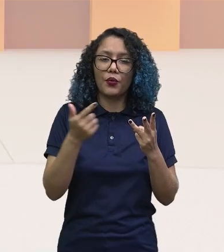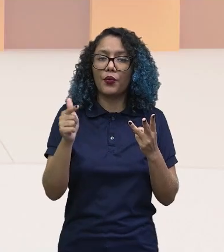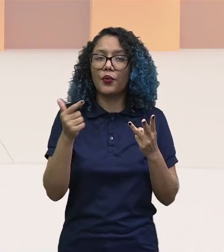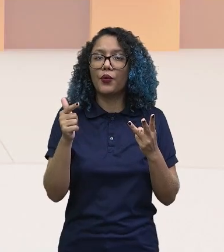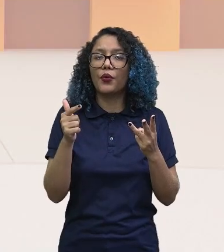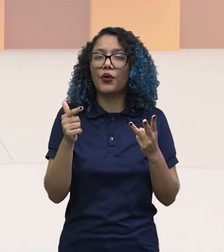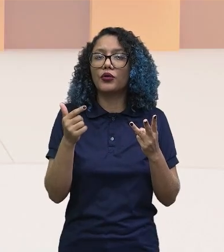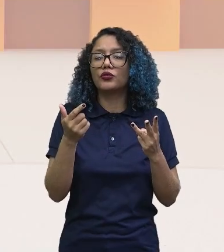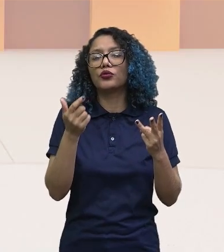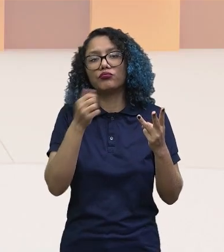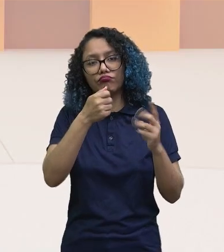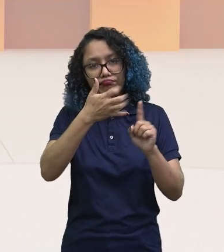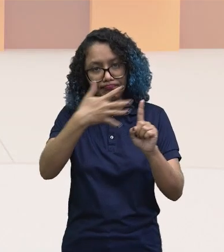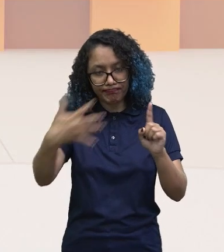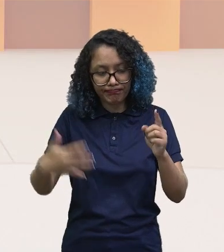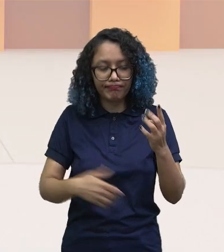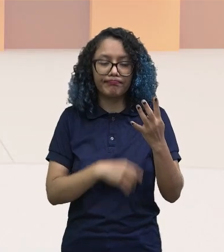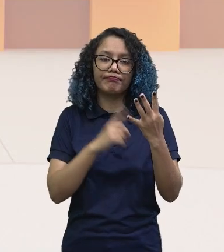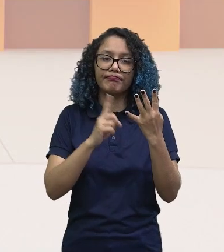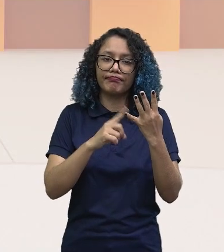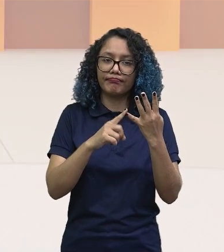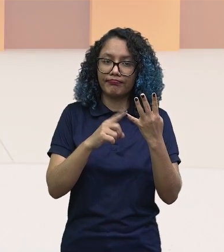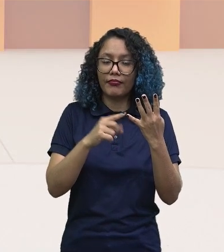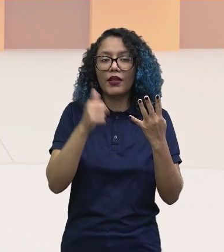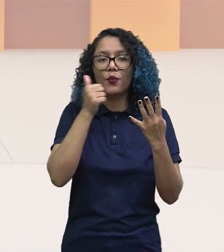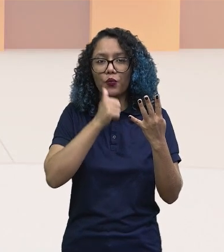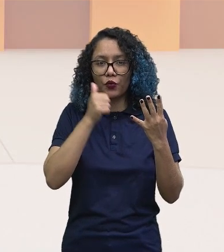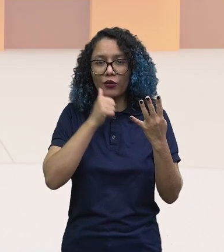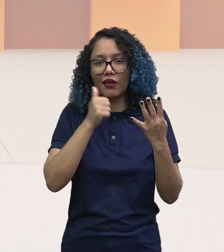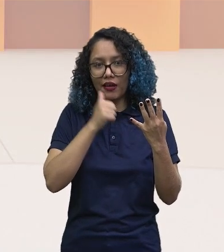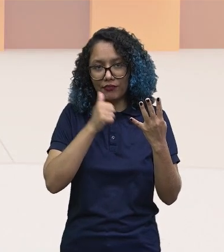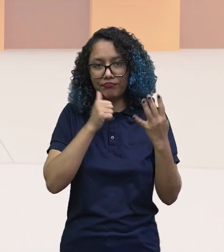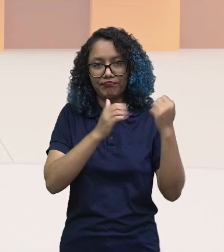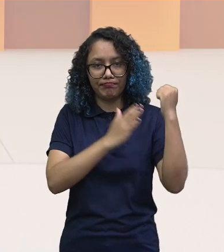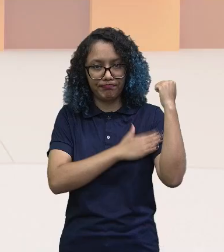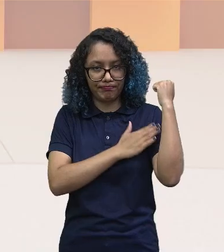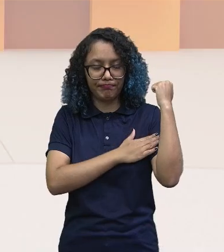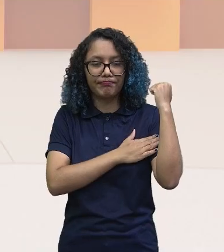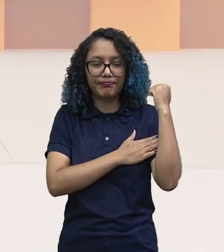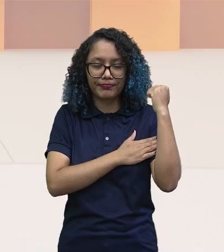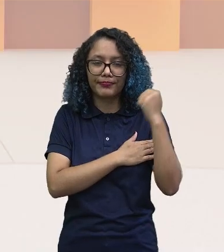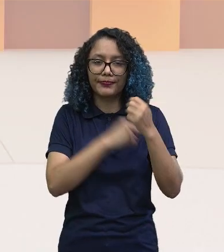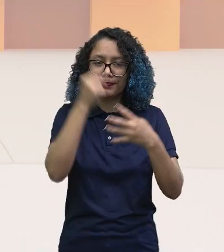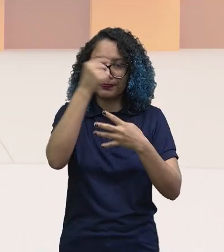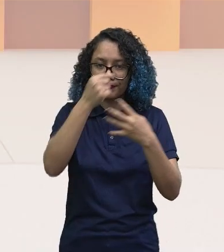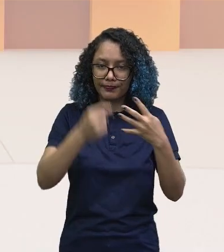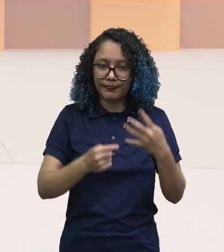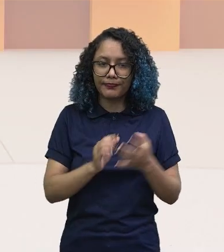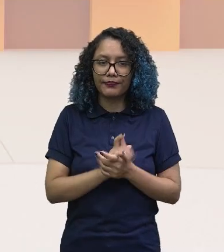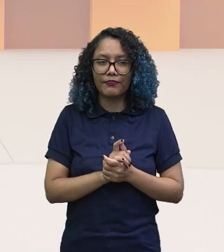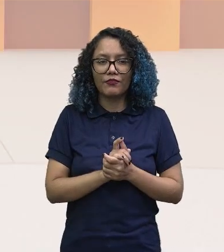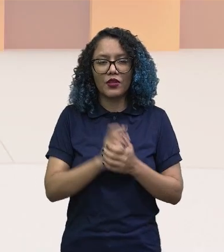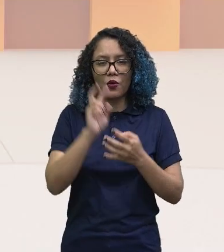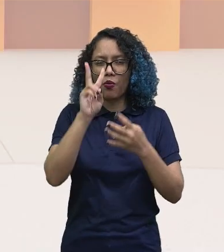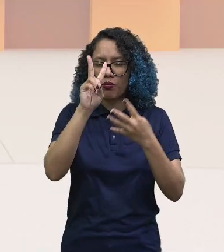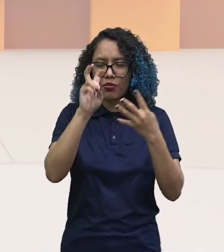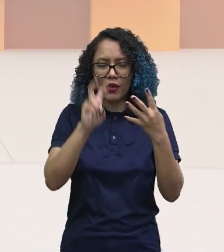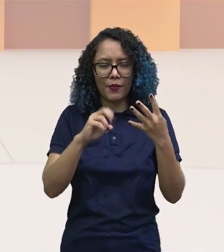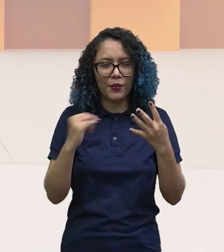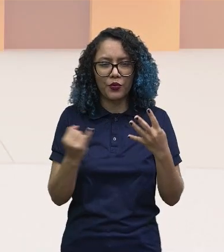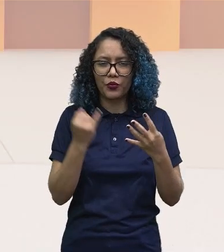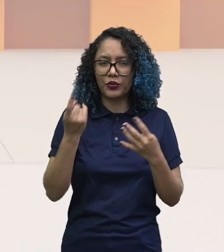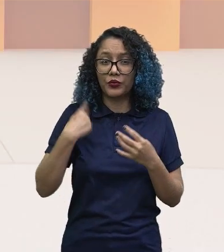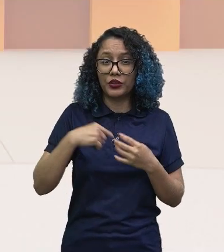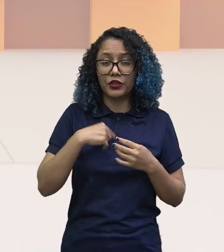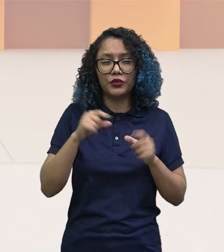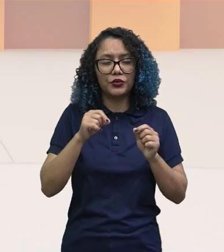movimento LGBTQIAP+, e também do movimento feminista. Assunto muito importante para que a